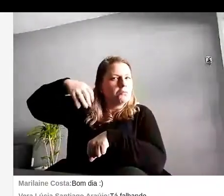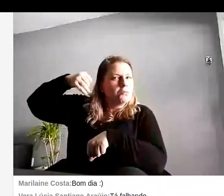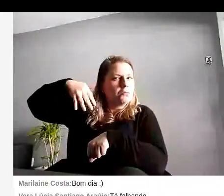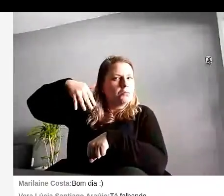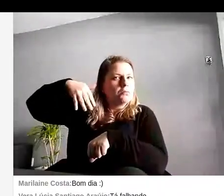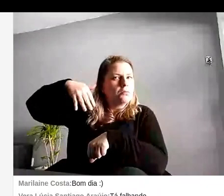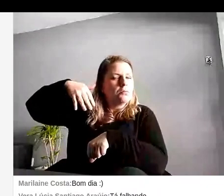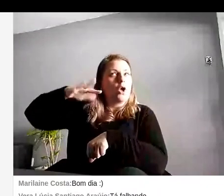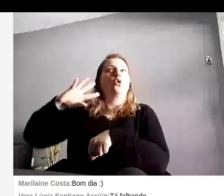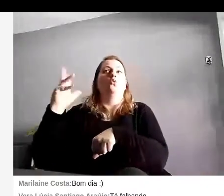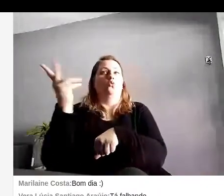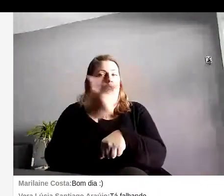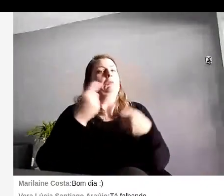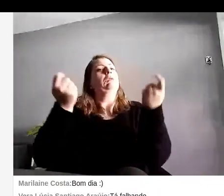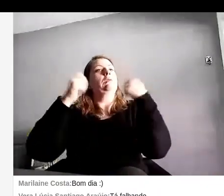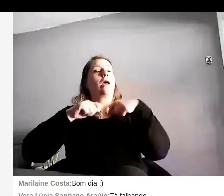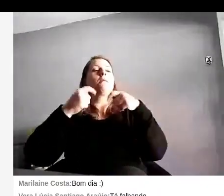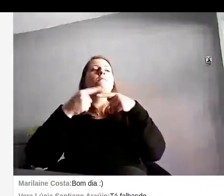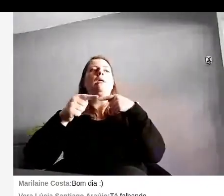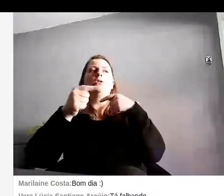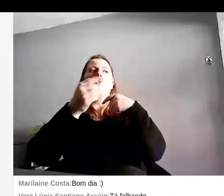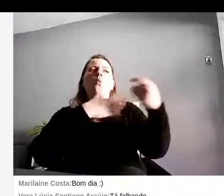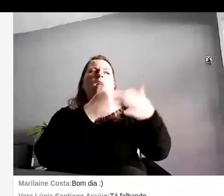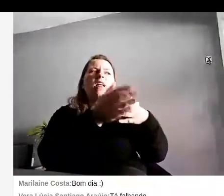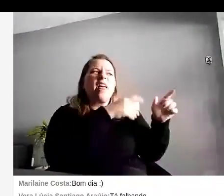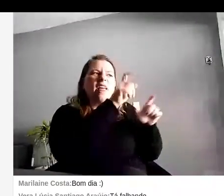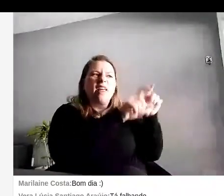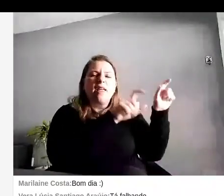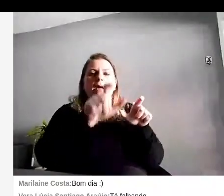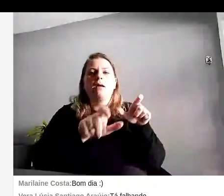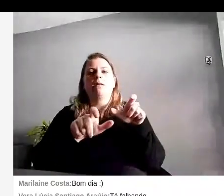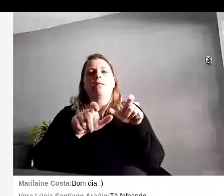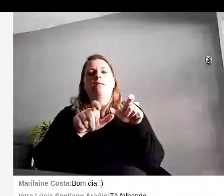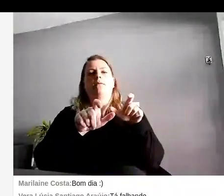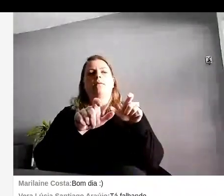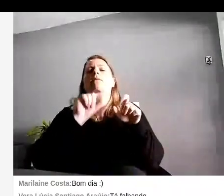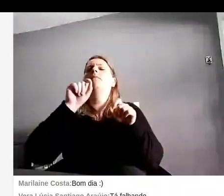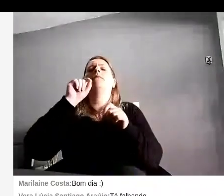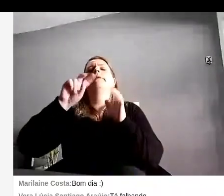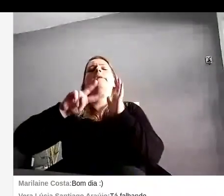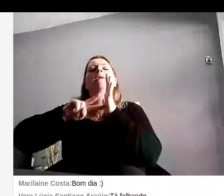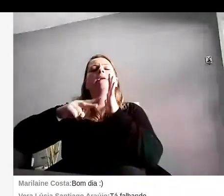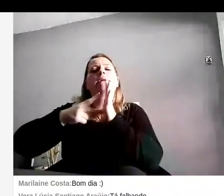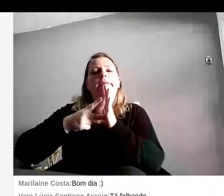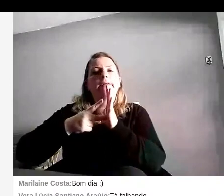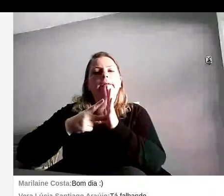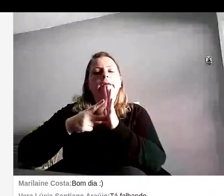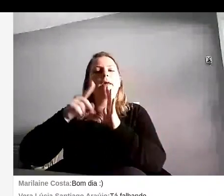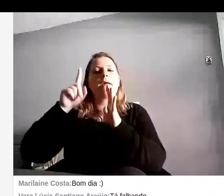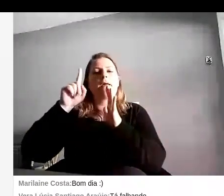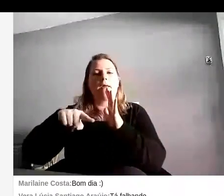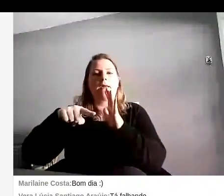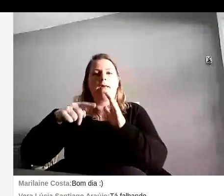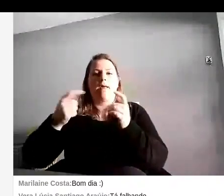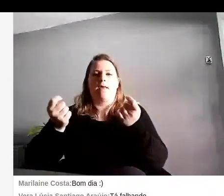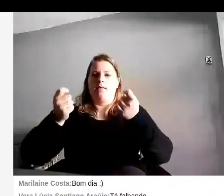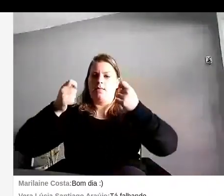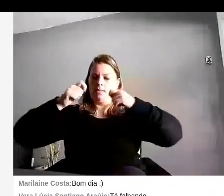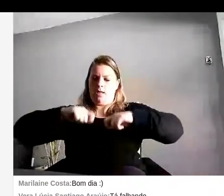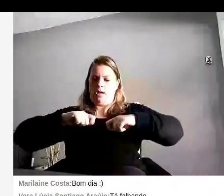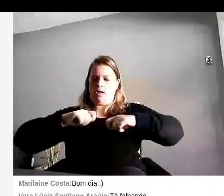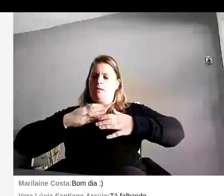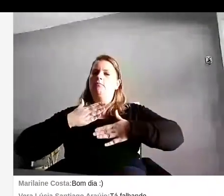uma. Eu quero dizer com isso é que é uma condição básica